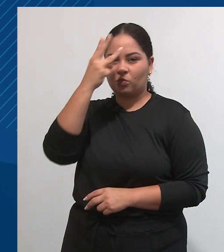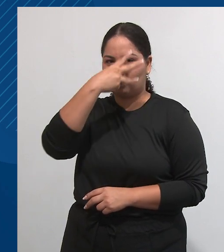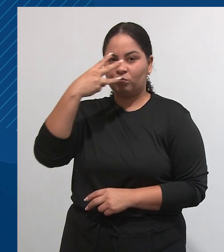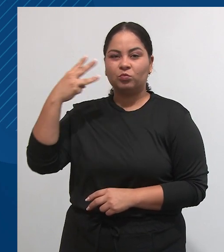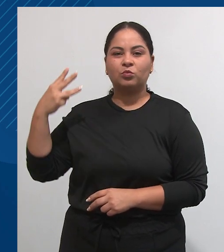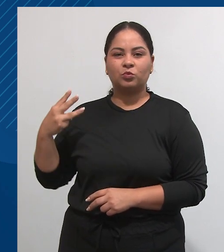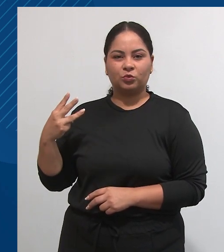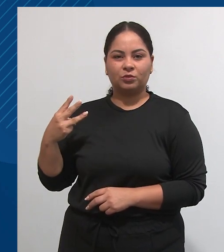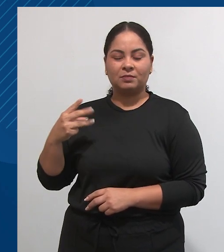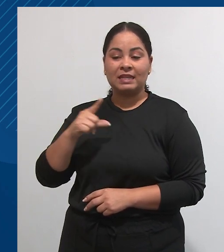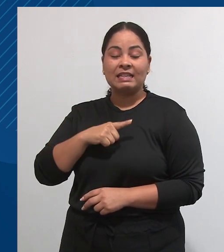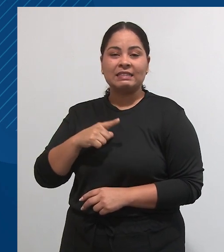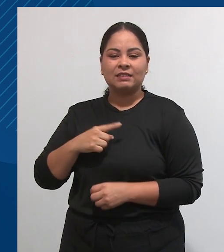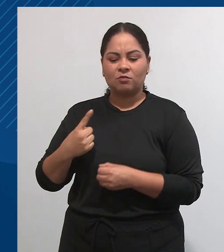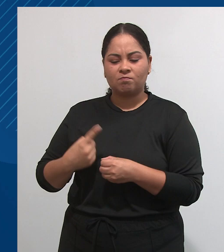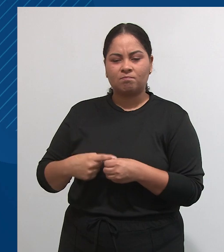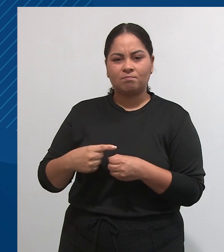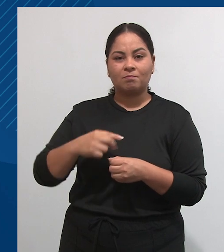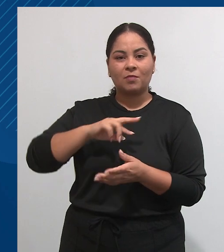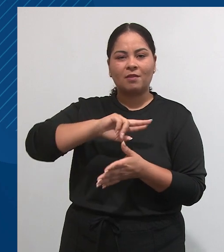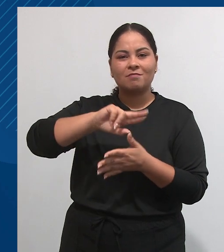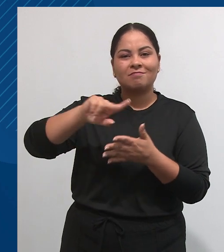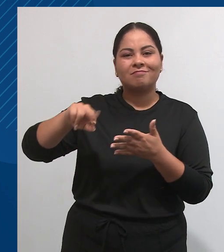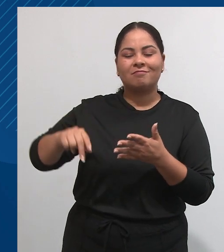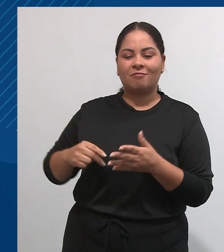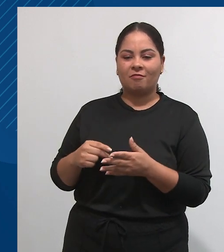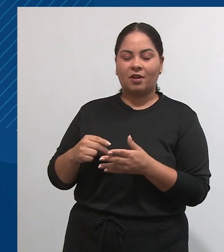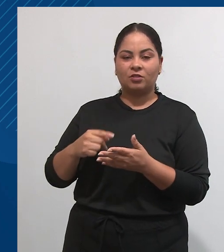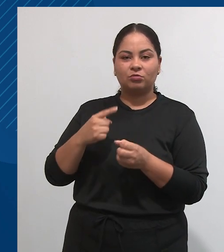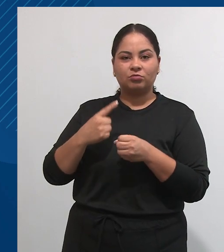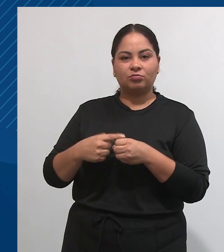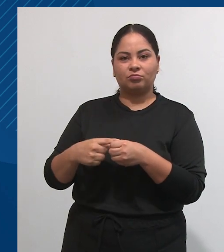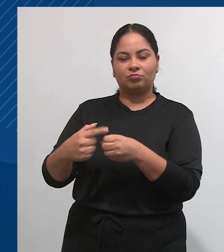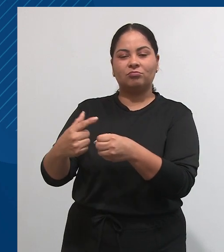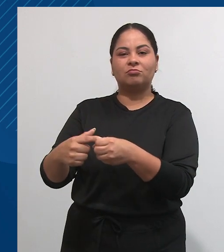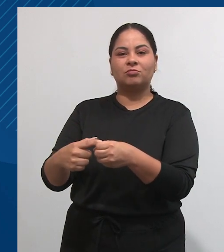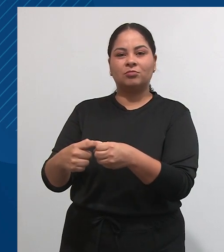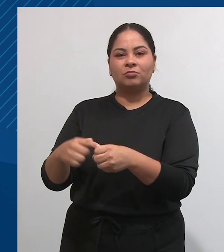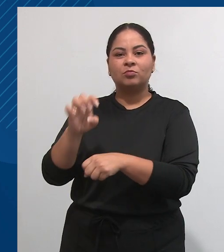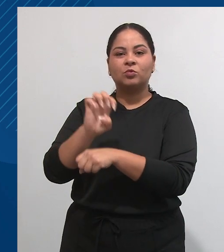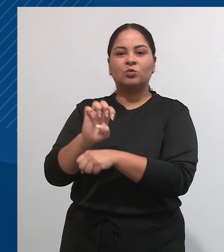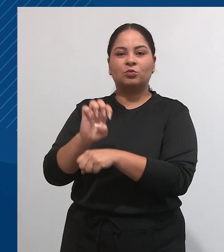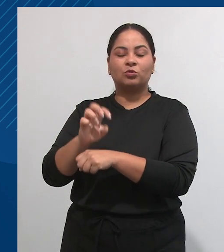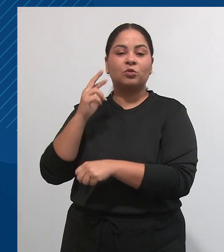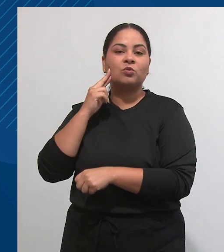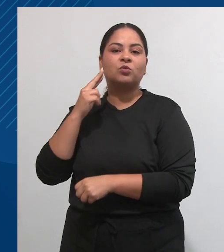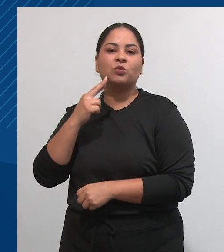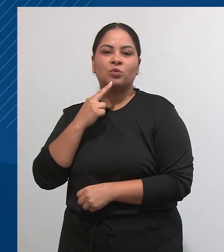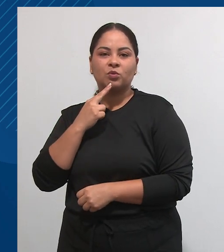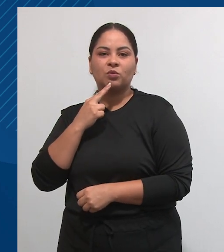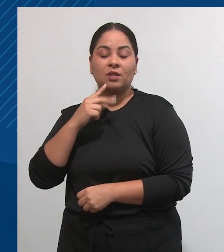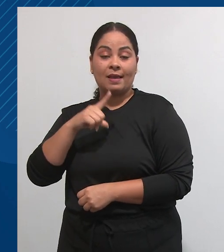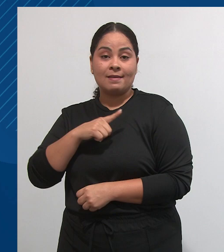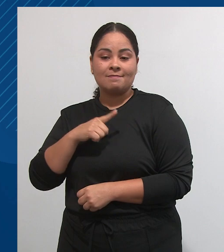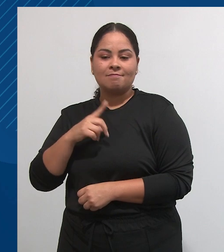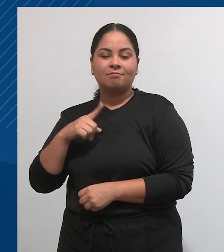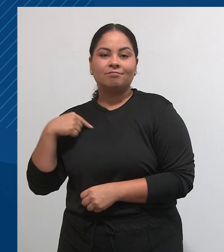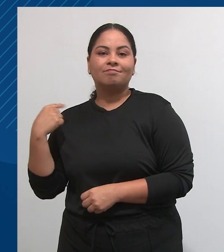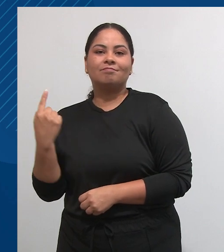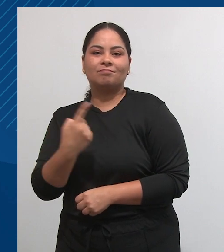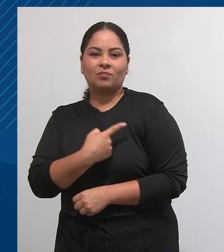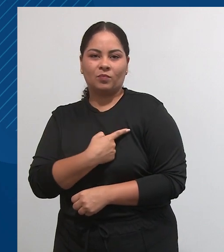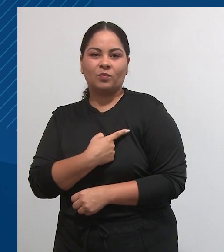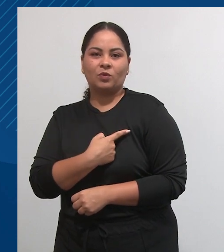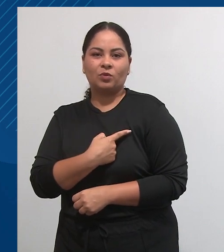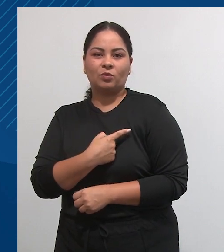cada município do estado do Amazonas. E nós que estamos aqui pro lado de Rondônia de forma invisibilizada,